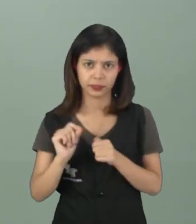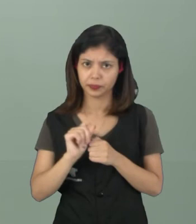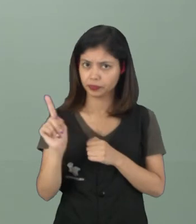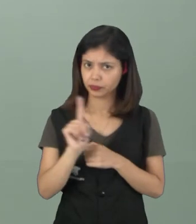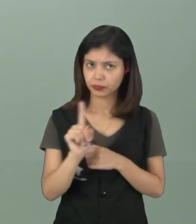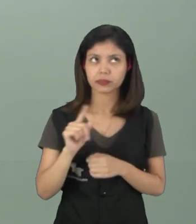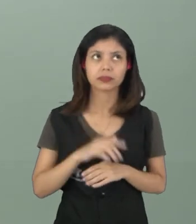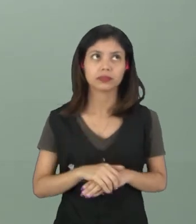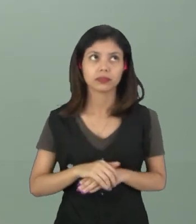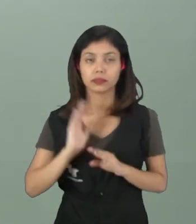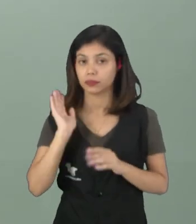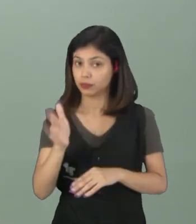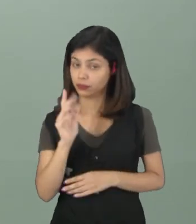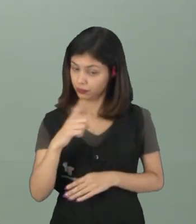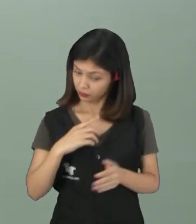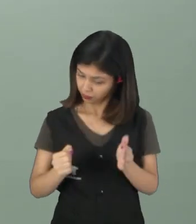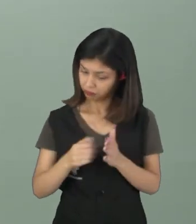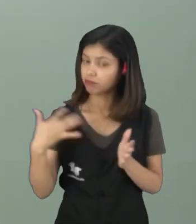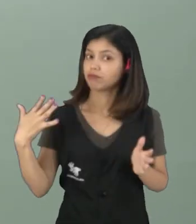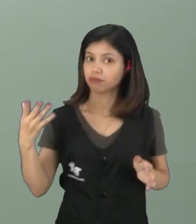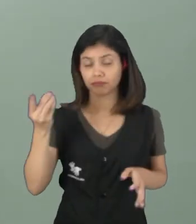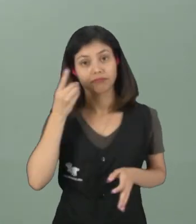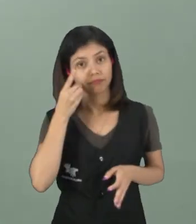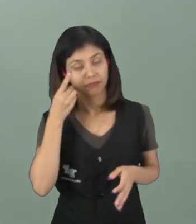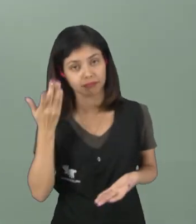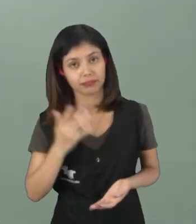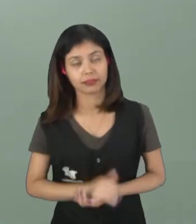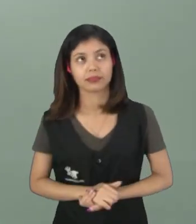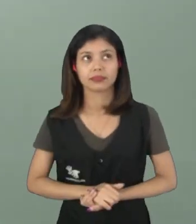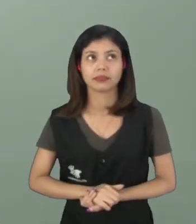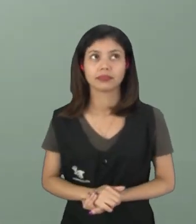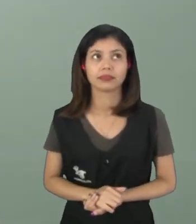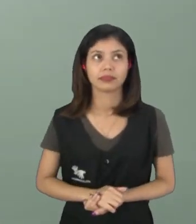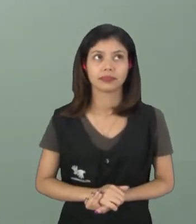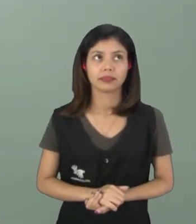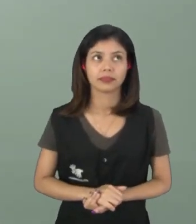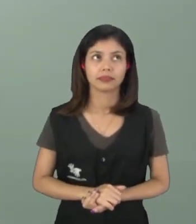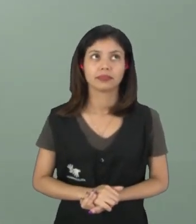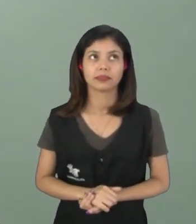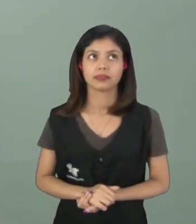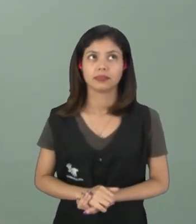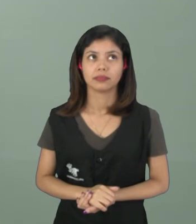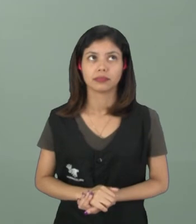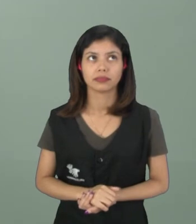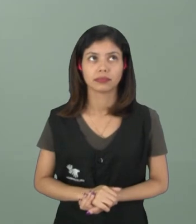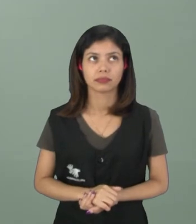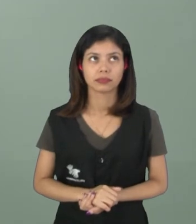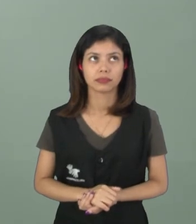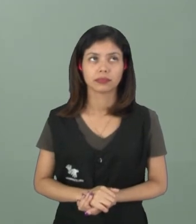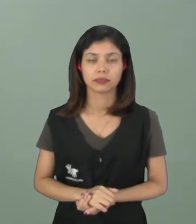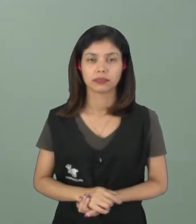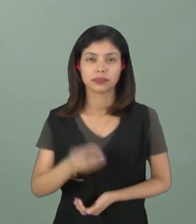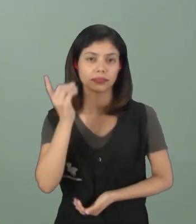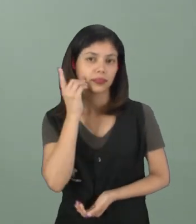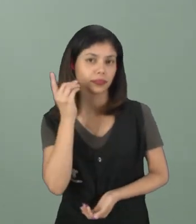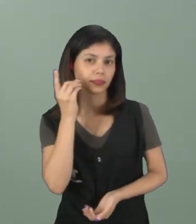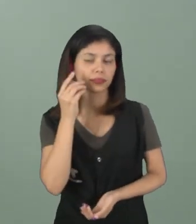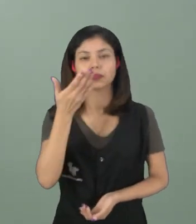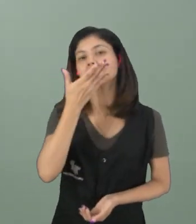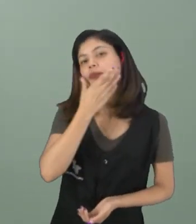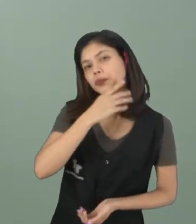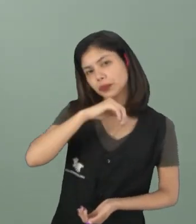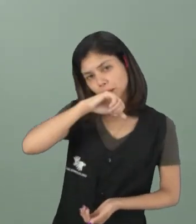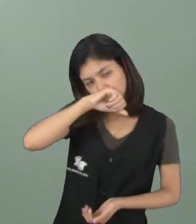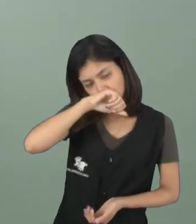enfatizamos não é e outro já tem ó muitas gatas vamos ver aqui mais Bom Dia